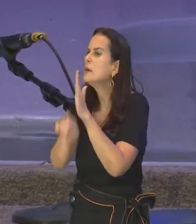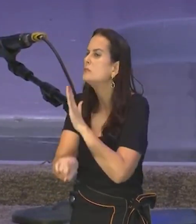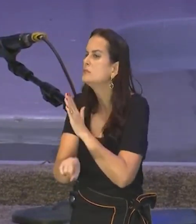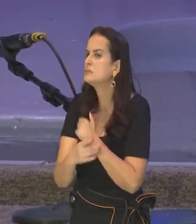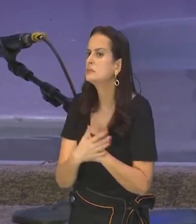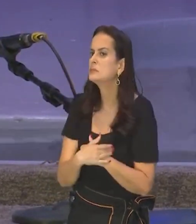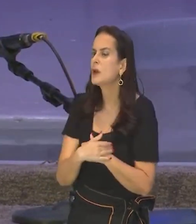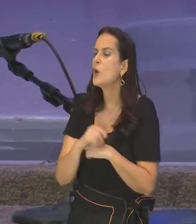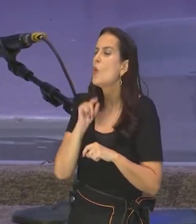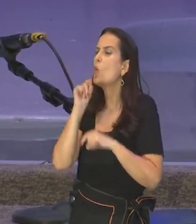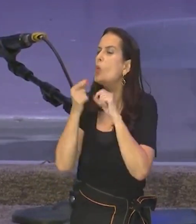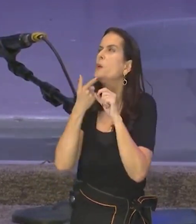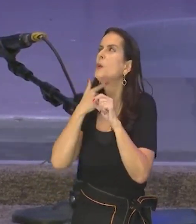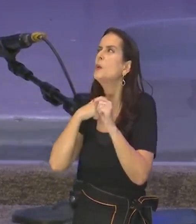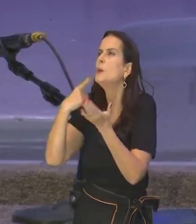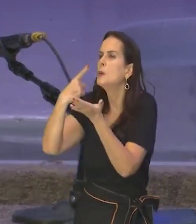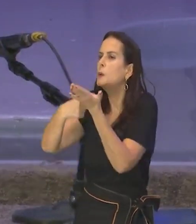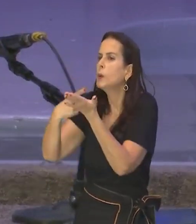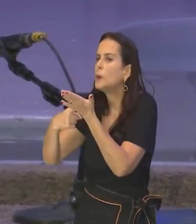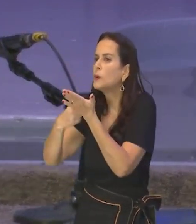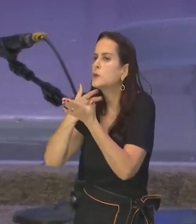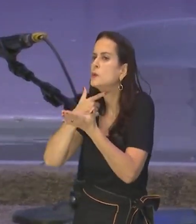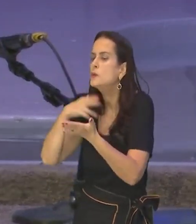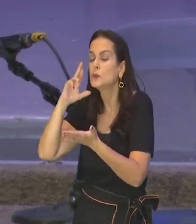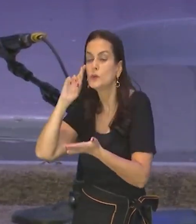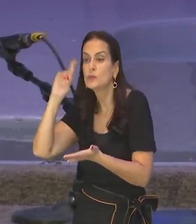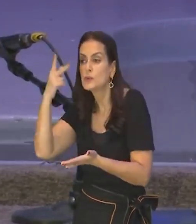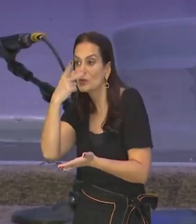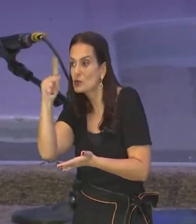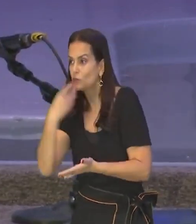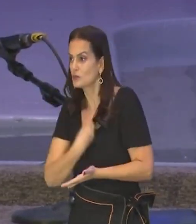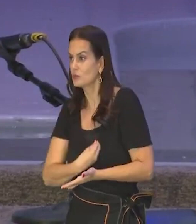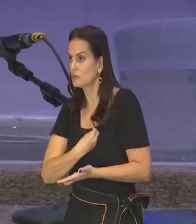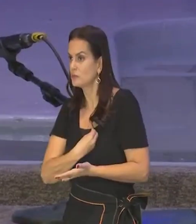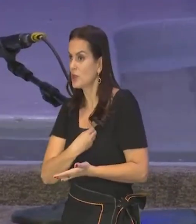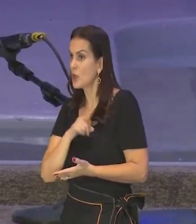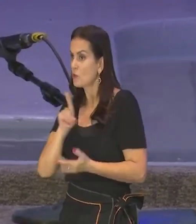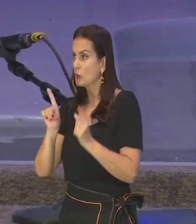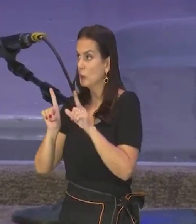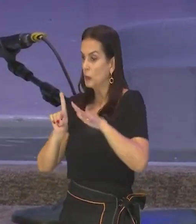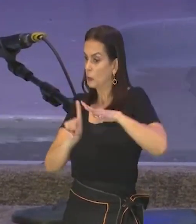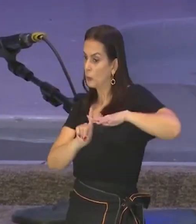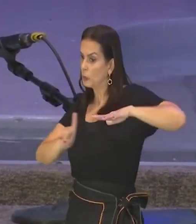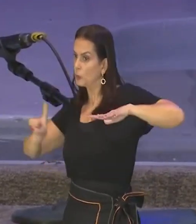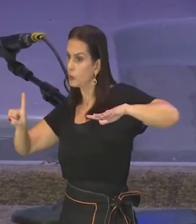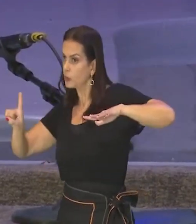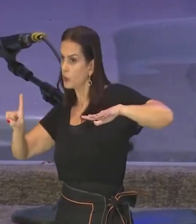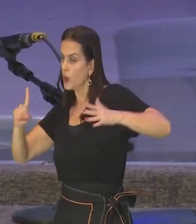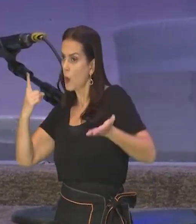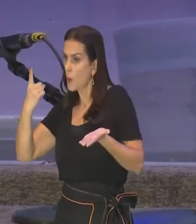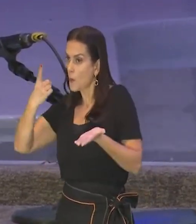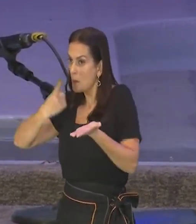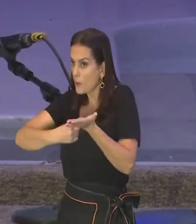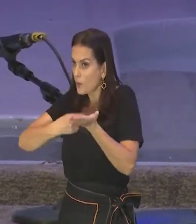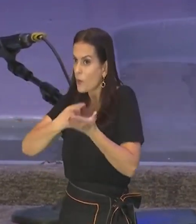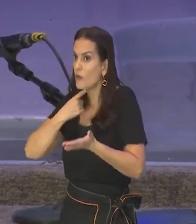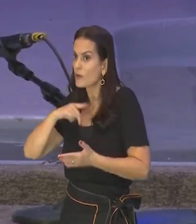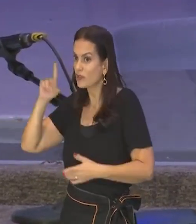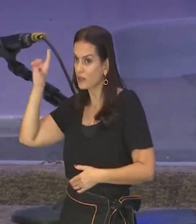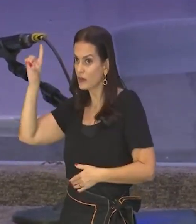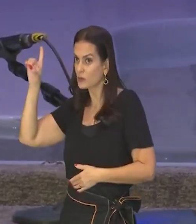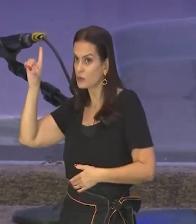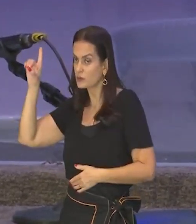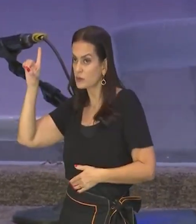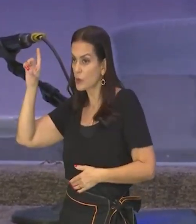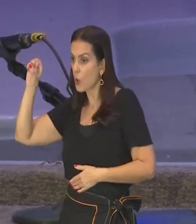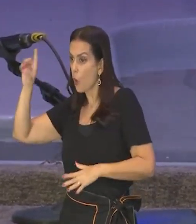Qual é o movimento do Senhor na sua vida? Você está alheio o propósito de que Deus tem para você,